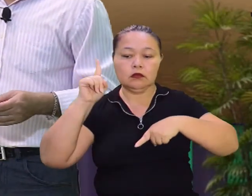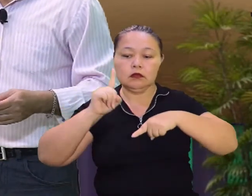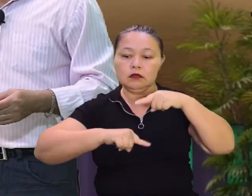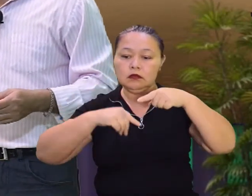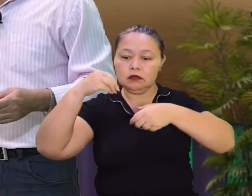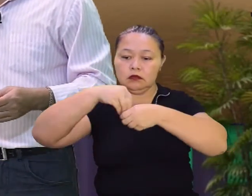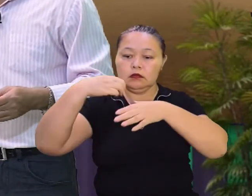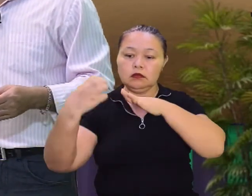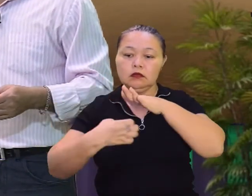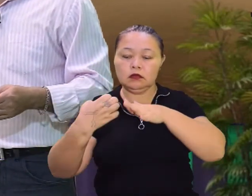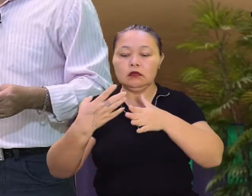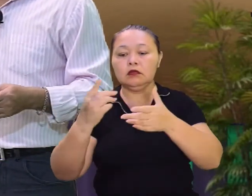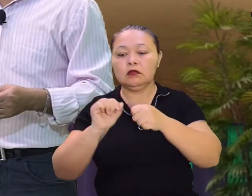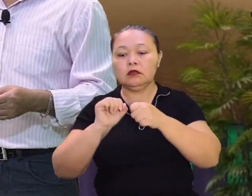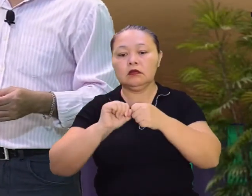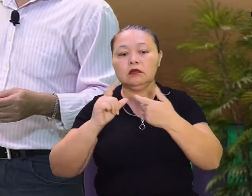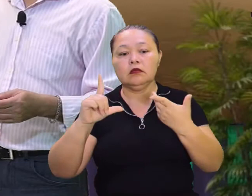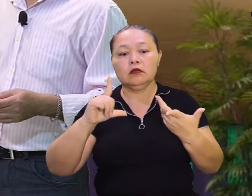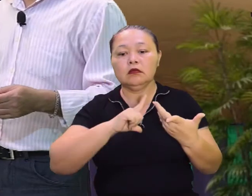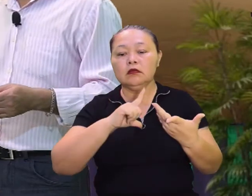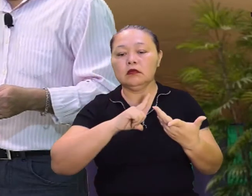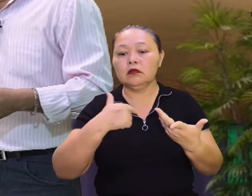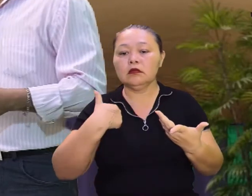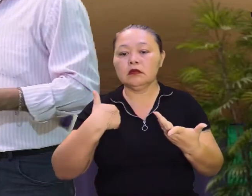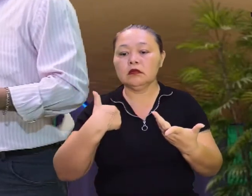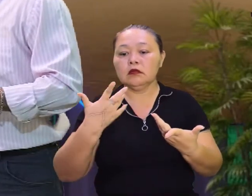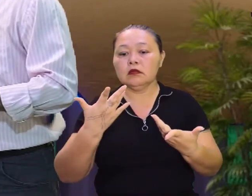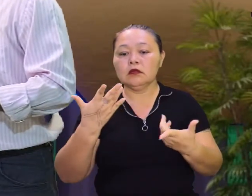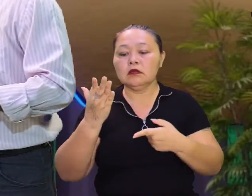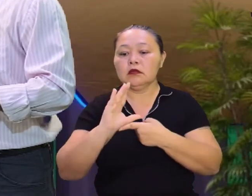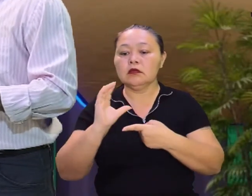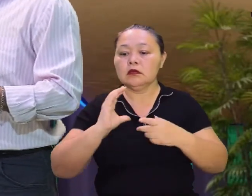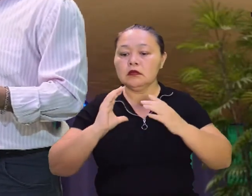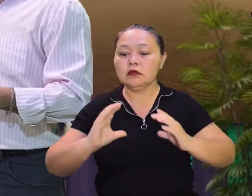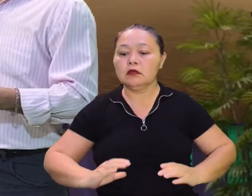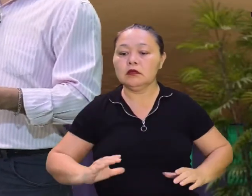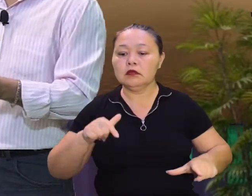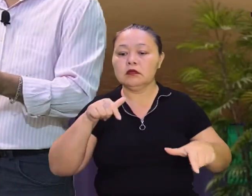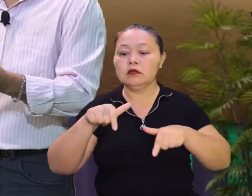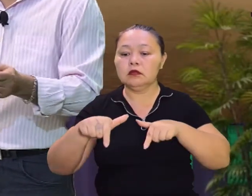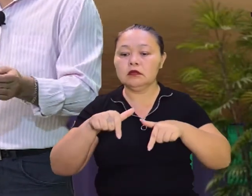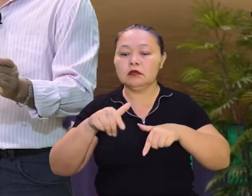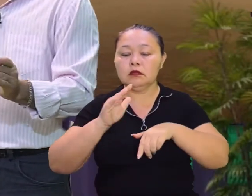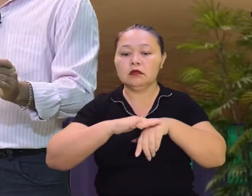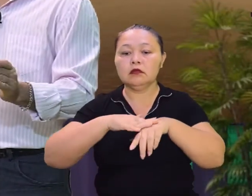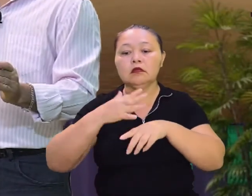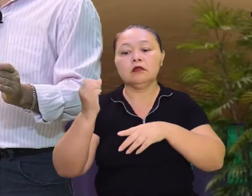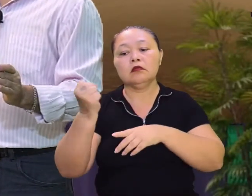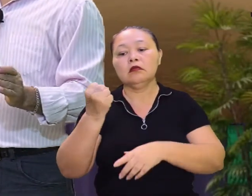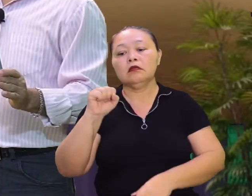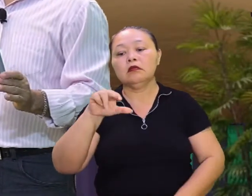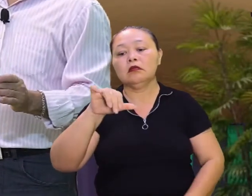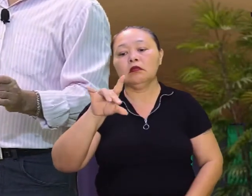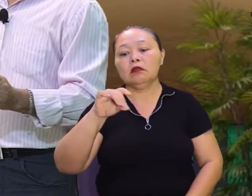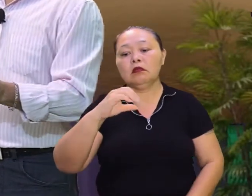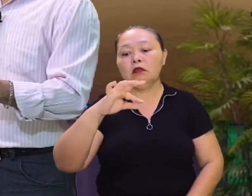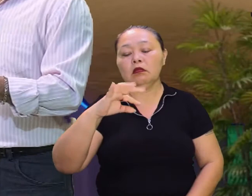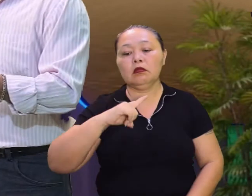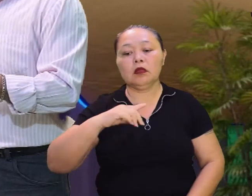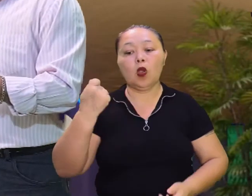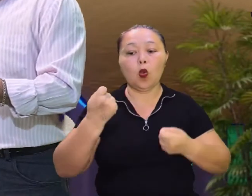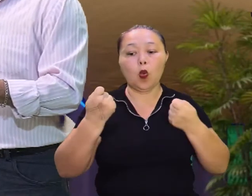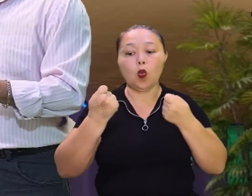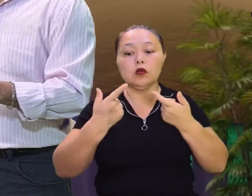Exato. Outra coisa que eles têm lá que não é a favor do cidadão, do trabalhador, que eles não têm sindicato. Né? Verdade. Ninguém